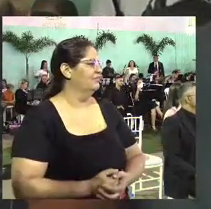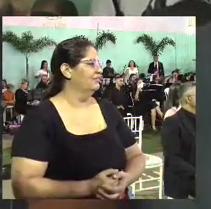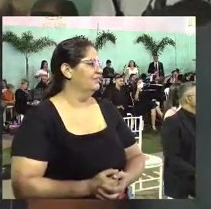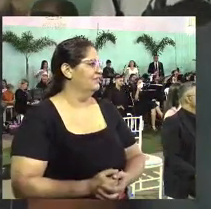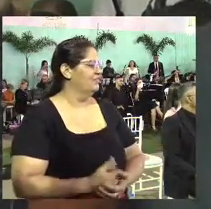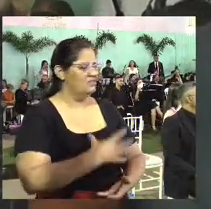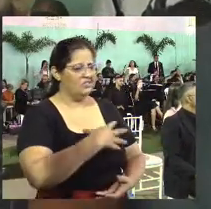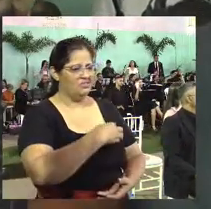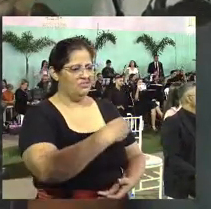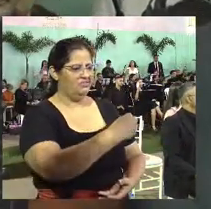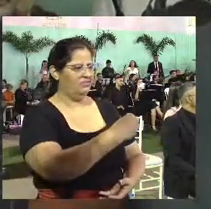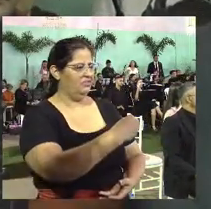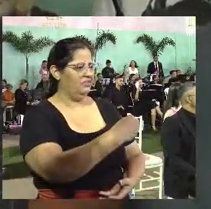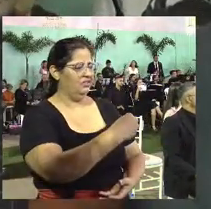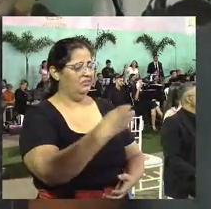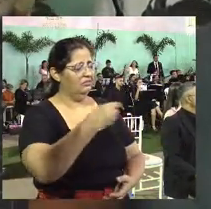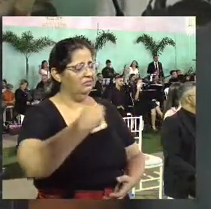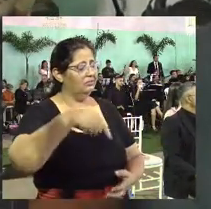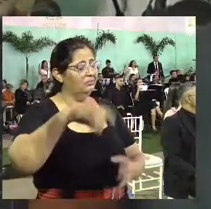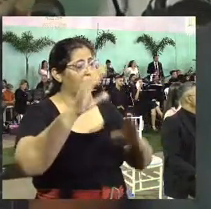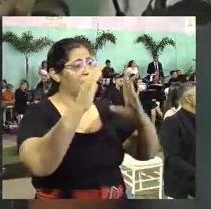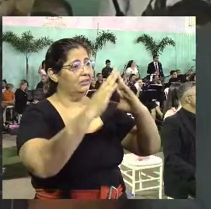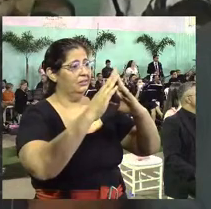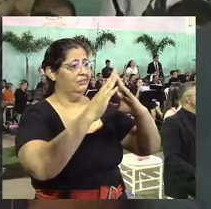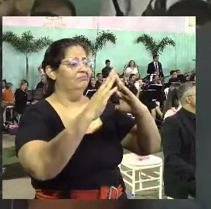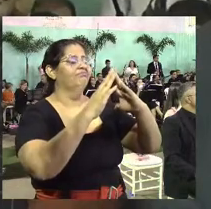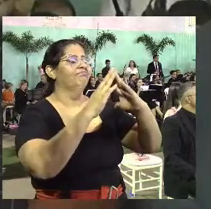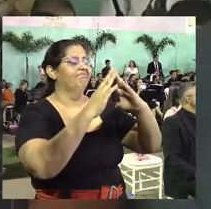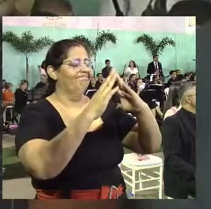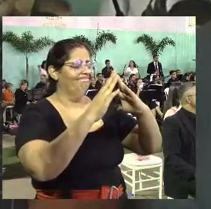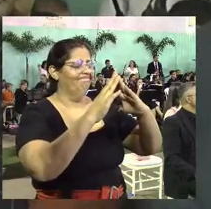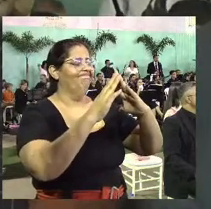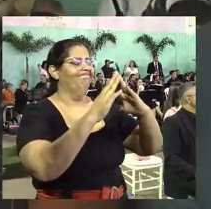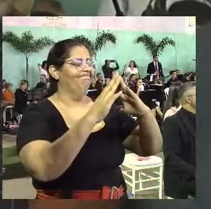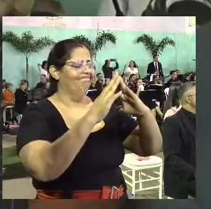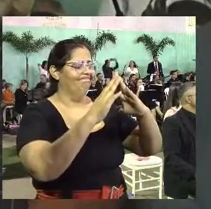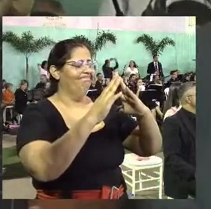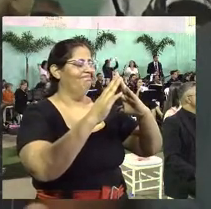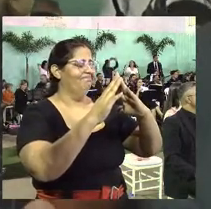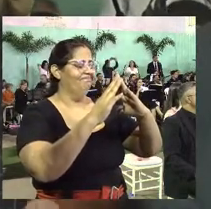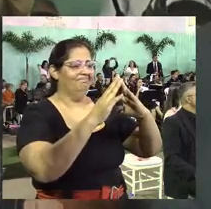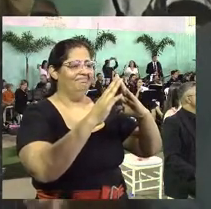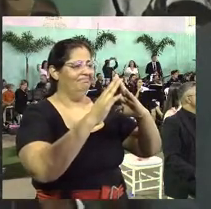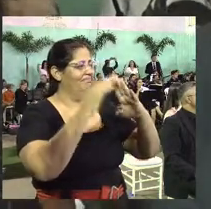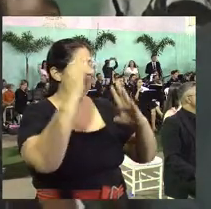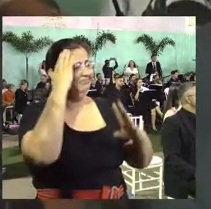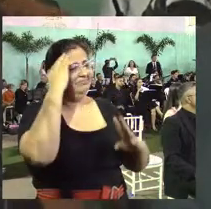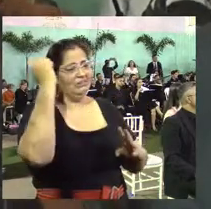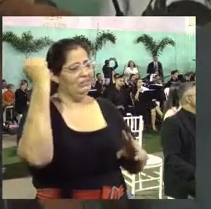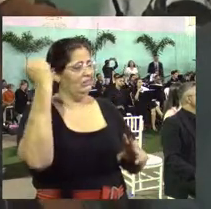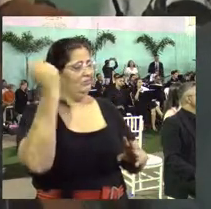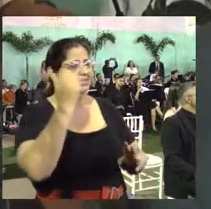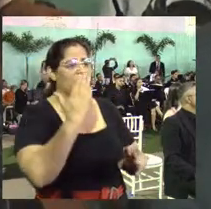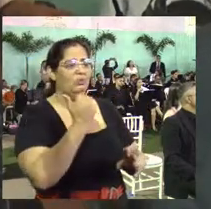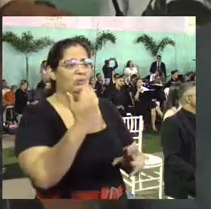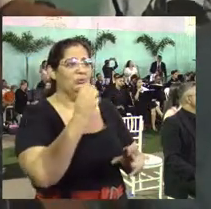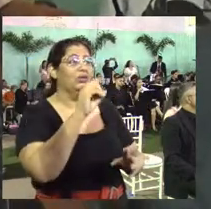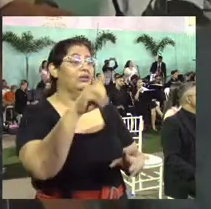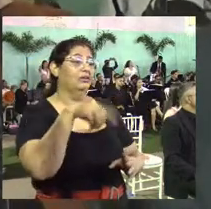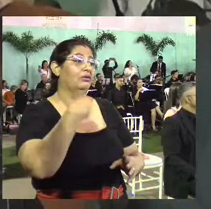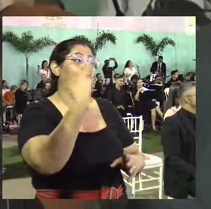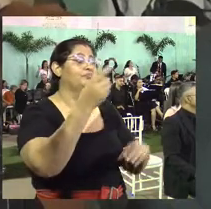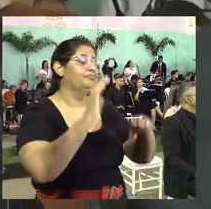os nossos filhos não somos para casa e pasmem nós não sabíamos o que nós íamos jantar naquela